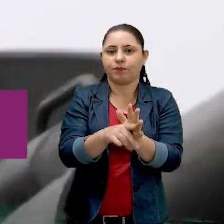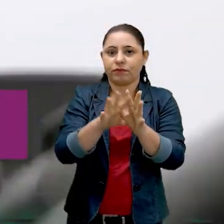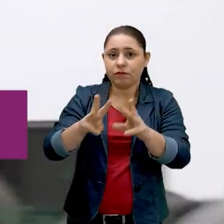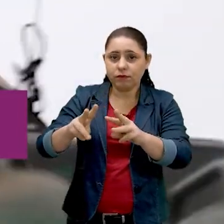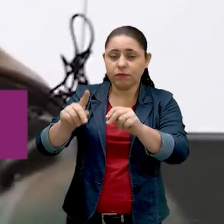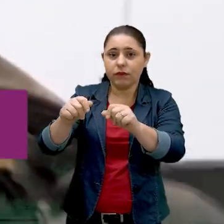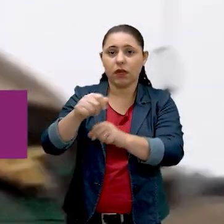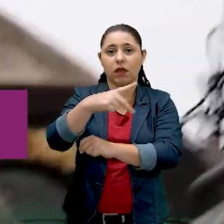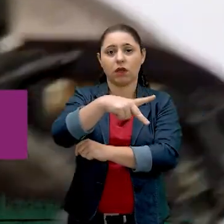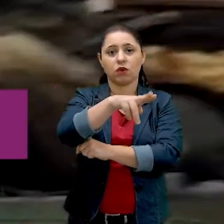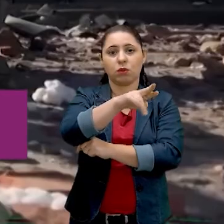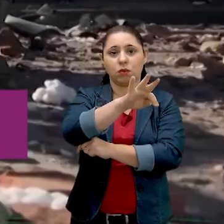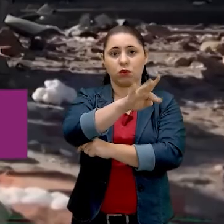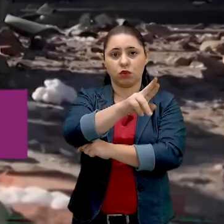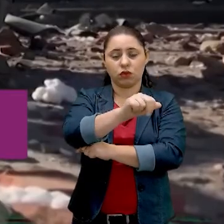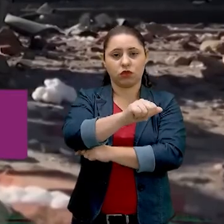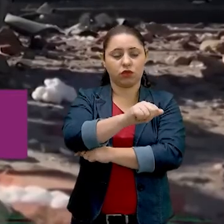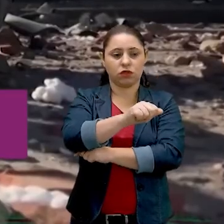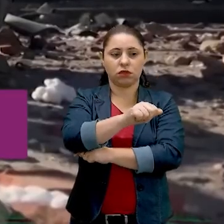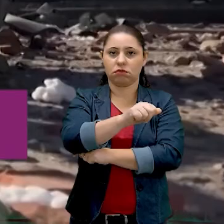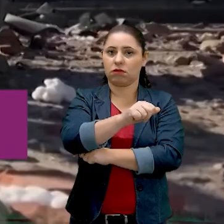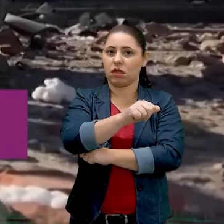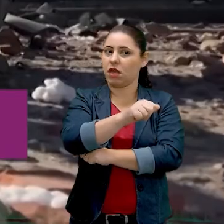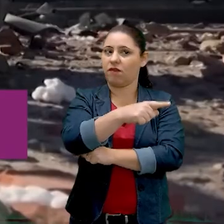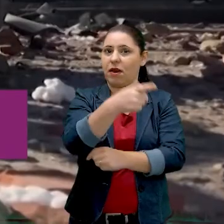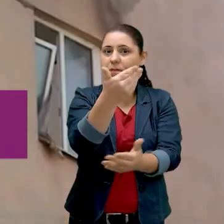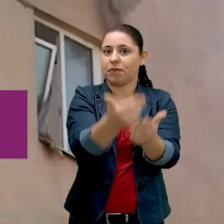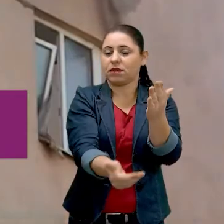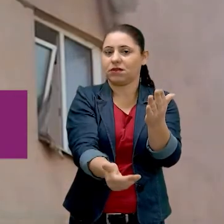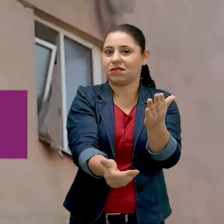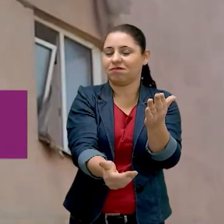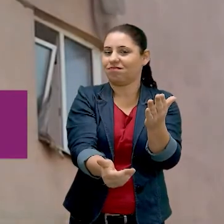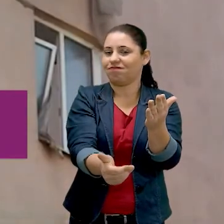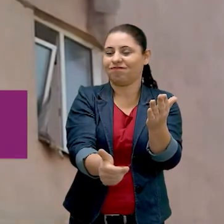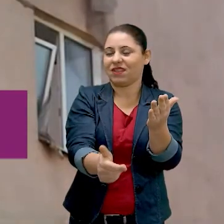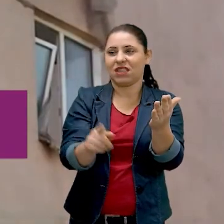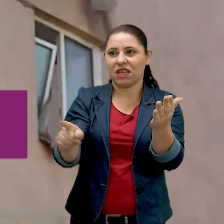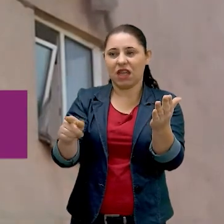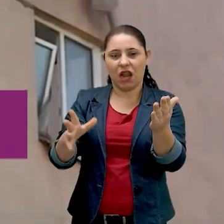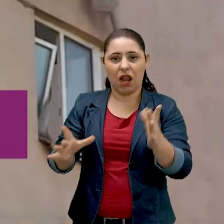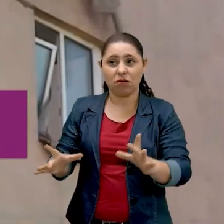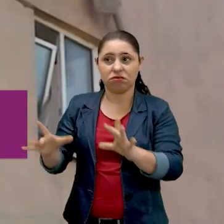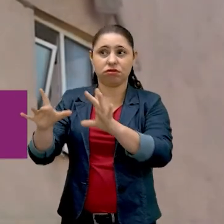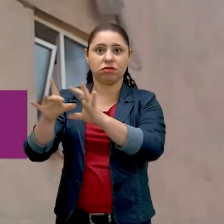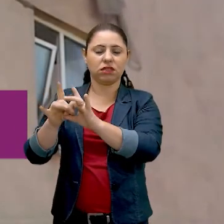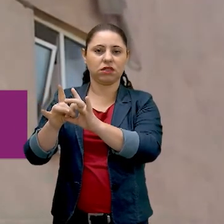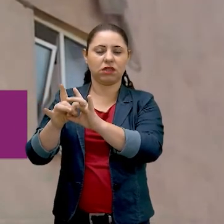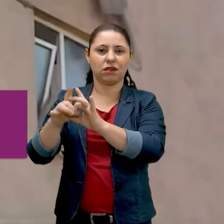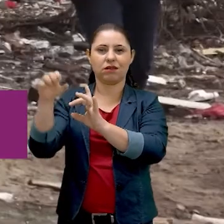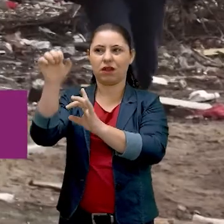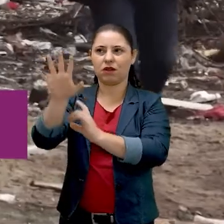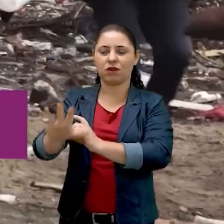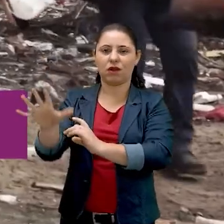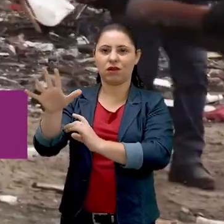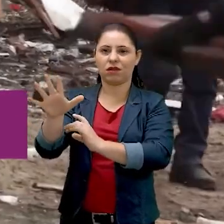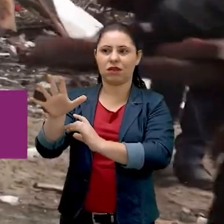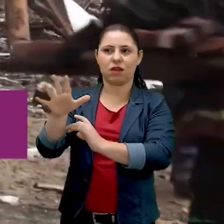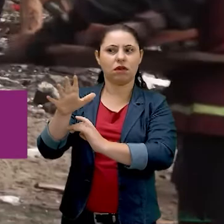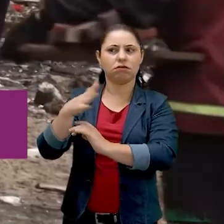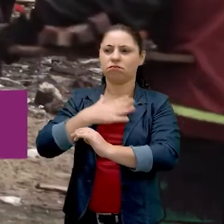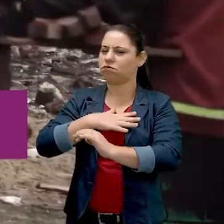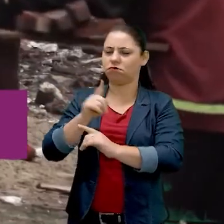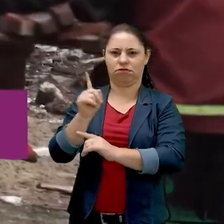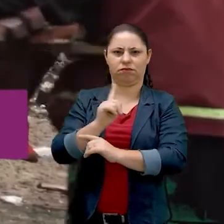dele. E ele não esperava essa aderência do Ocidente total. Foi um susto para ele, com certeza.